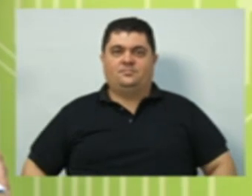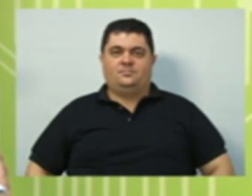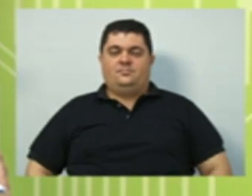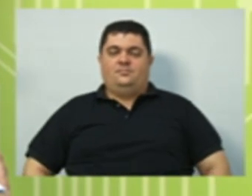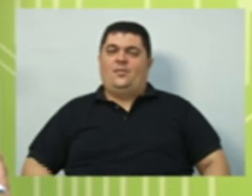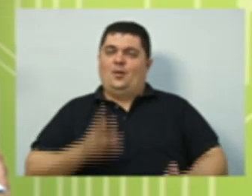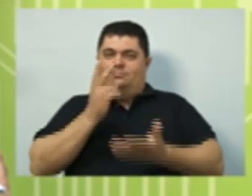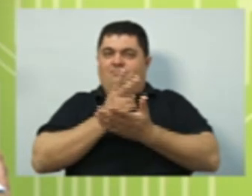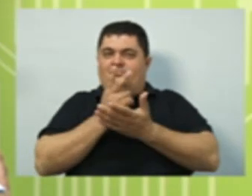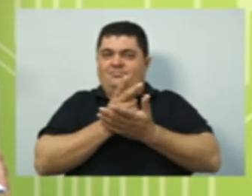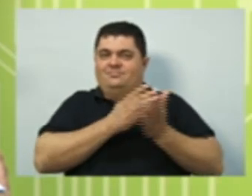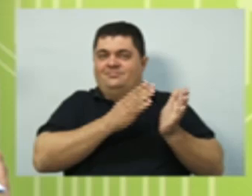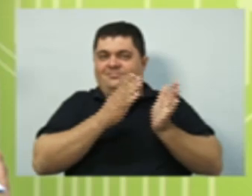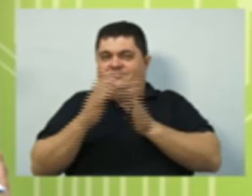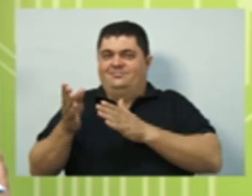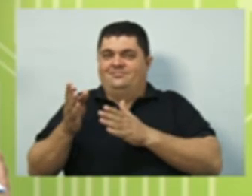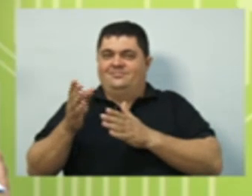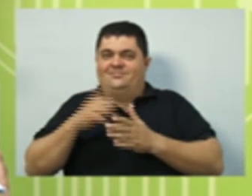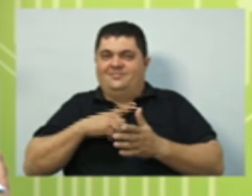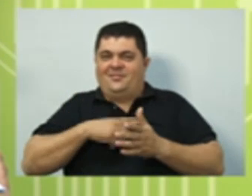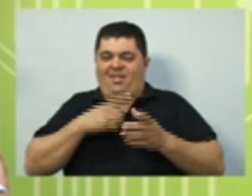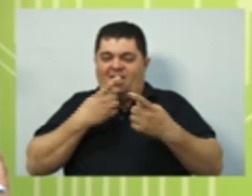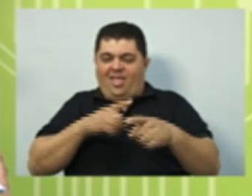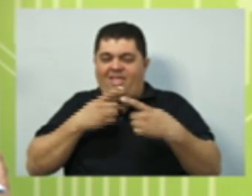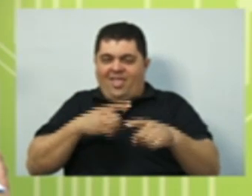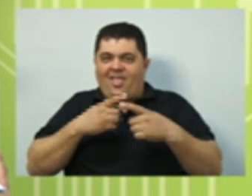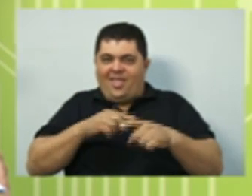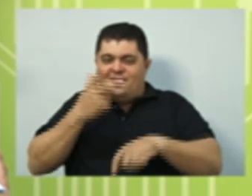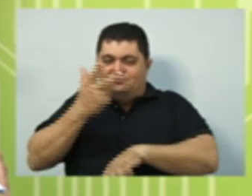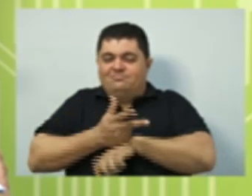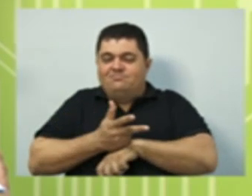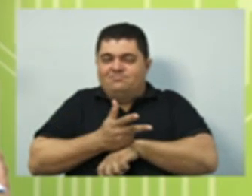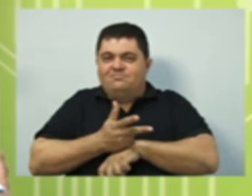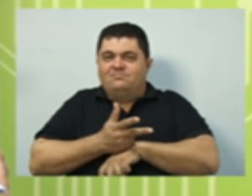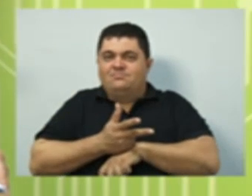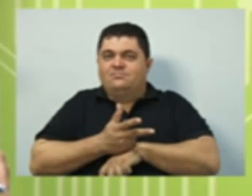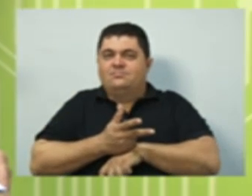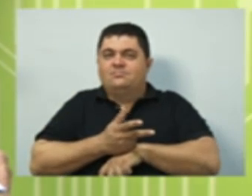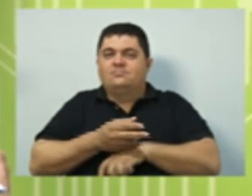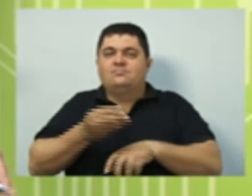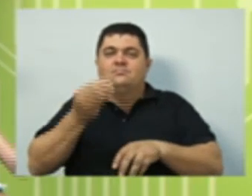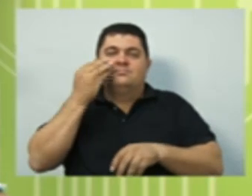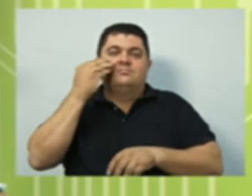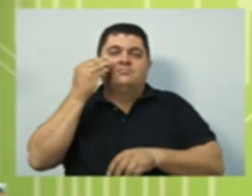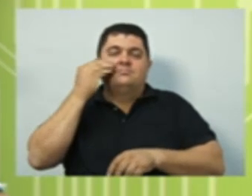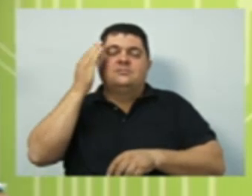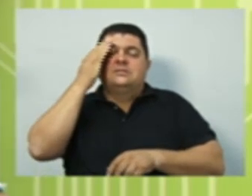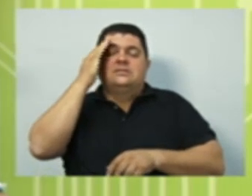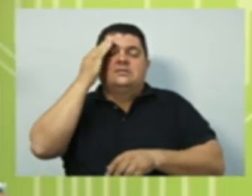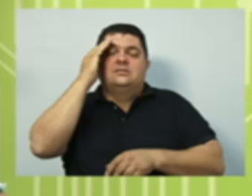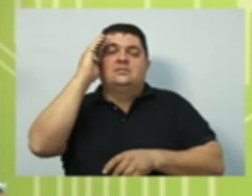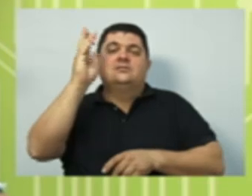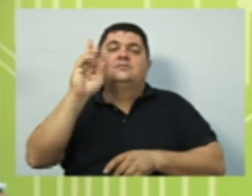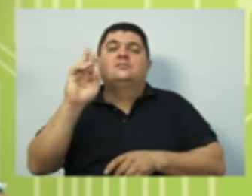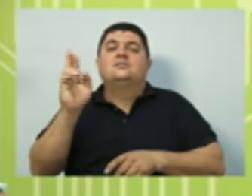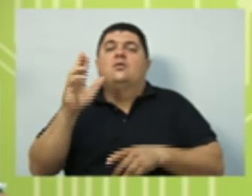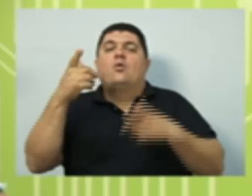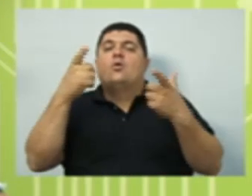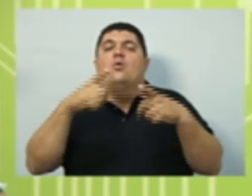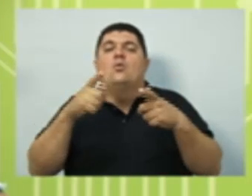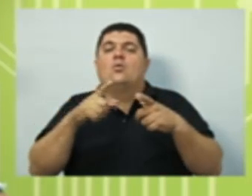Dando continuidade à provocação feita pela apresentadora do vídeo, vamos entender de onde vem